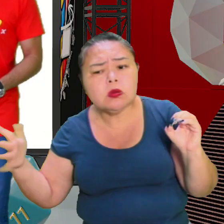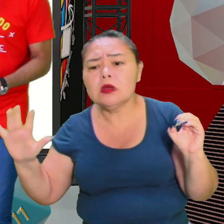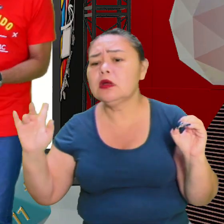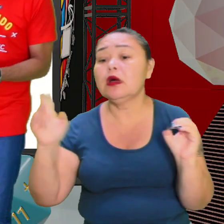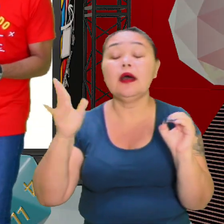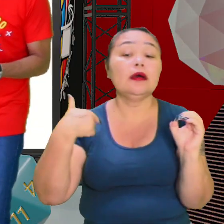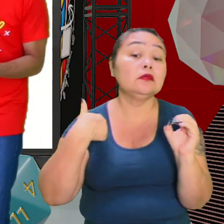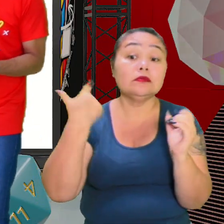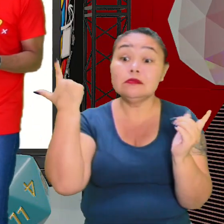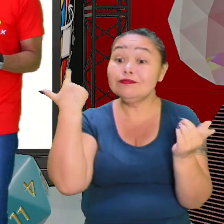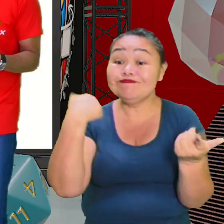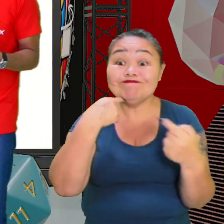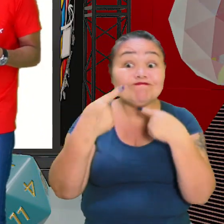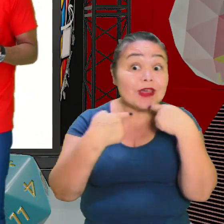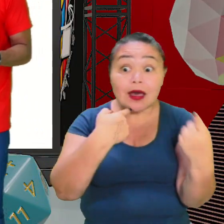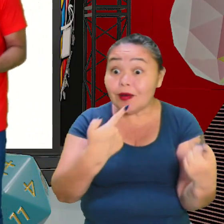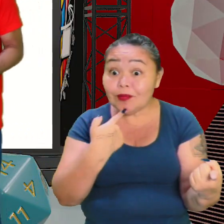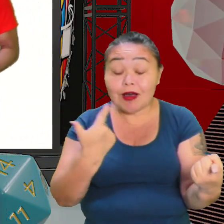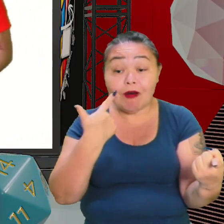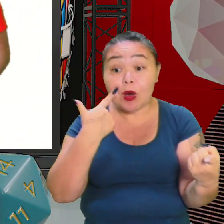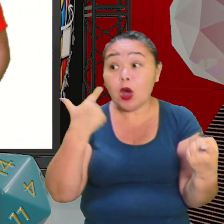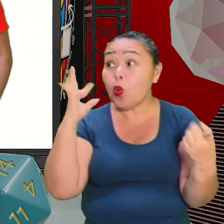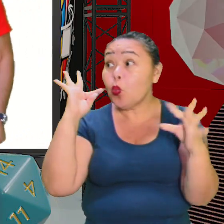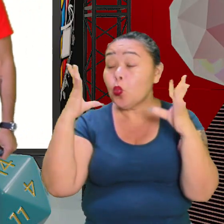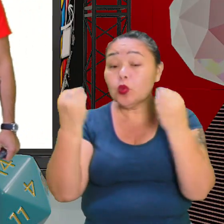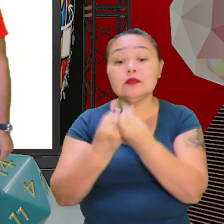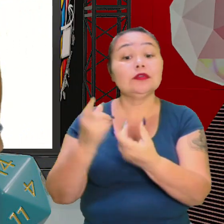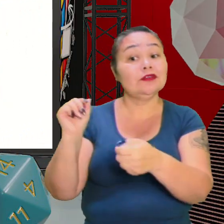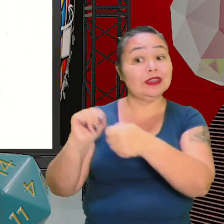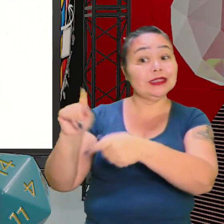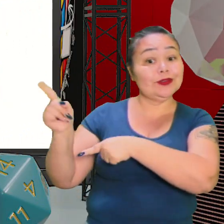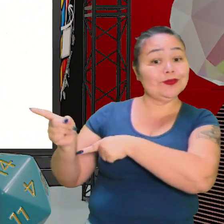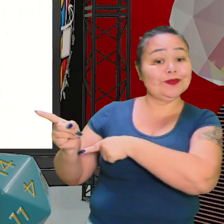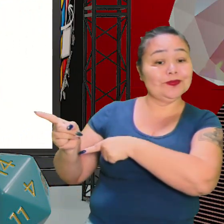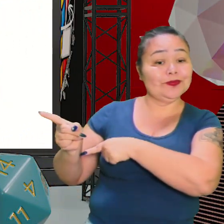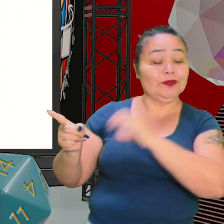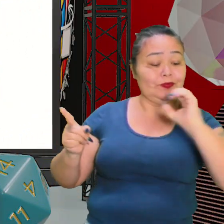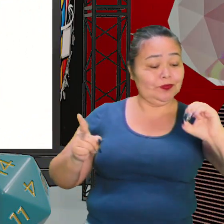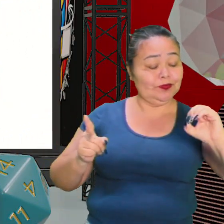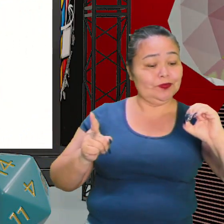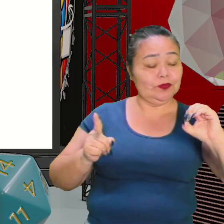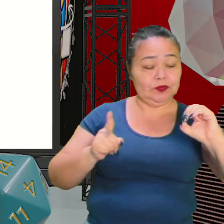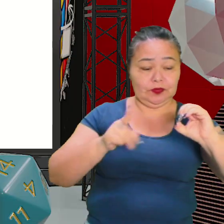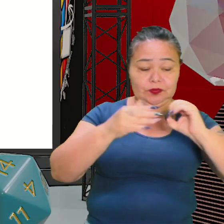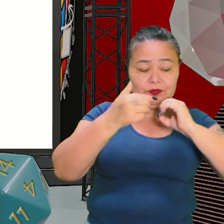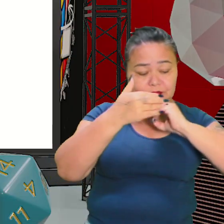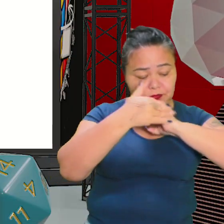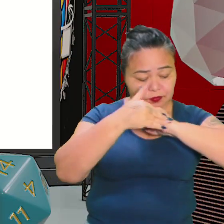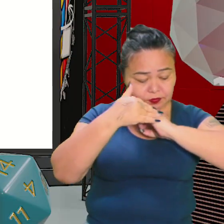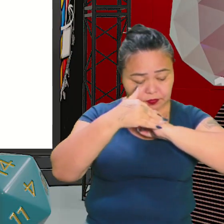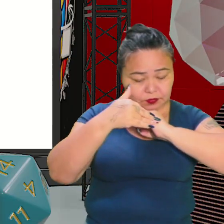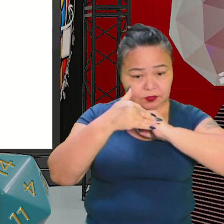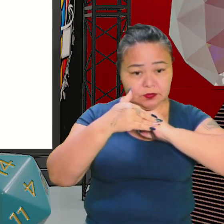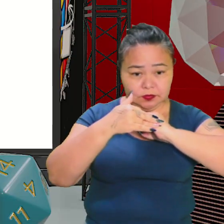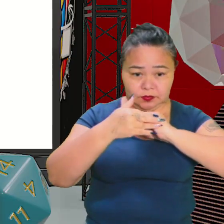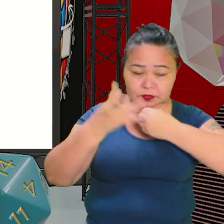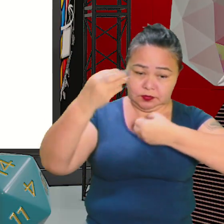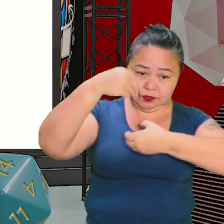Então, como não dá para representar todos, a gente faz assim, ó. Vai do 0, fechado no